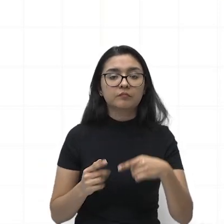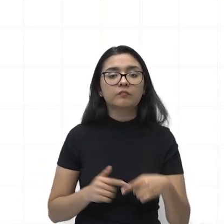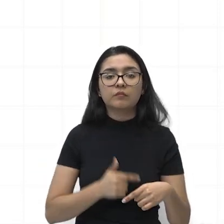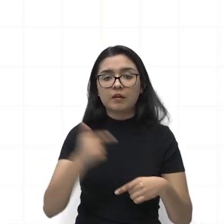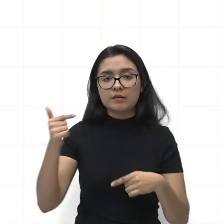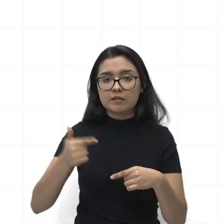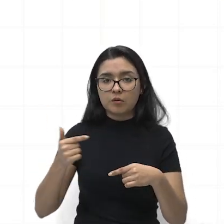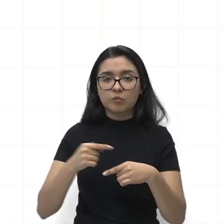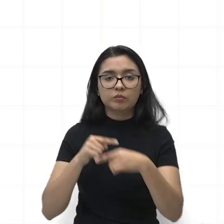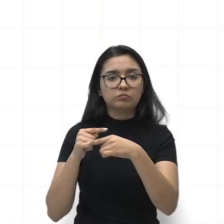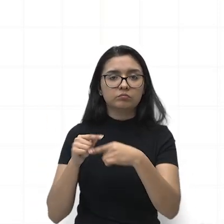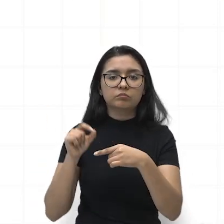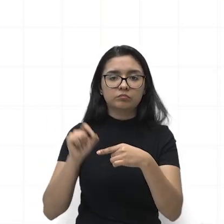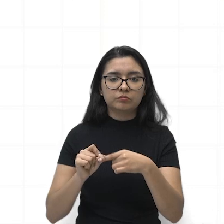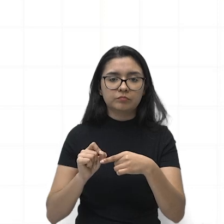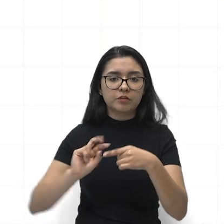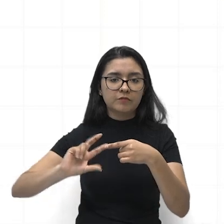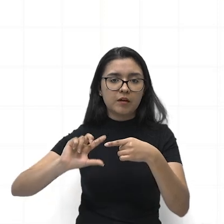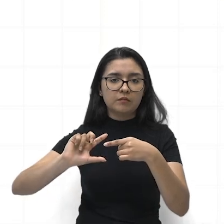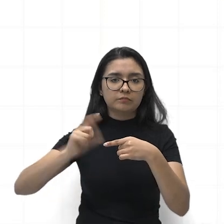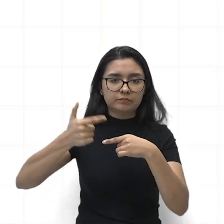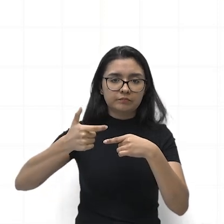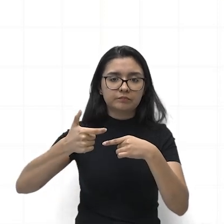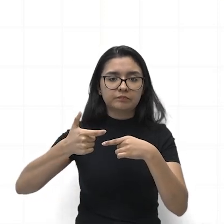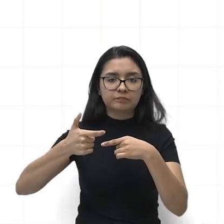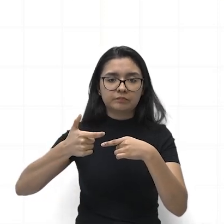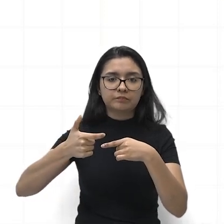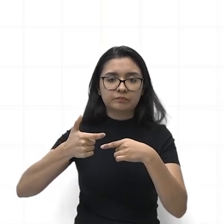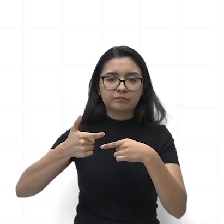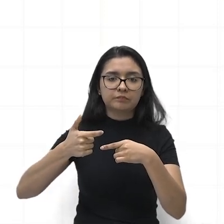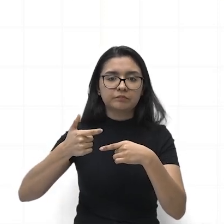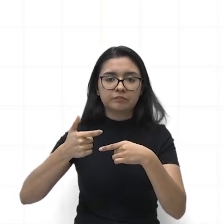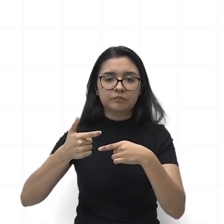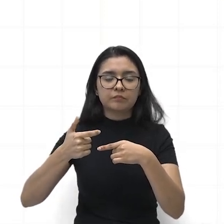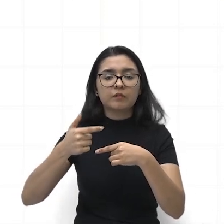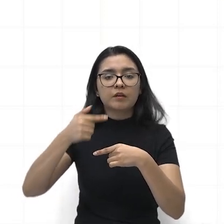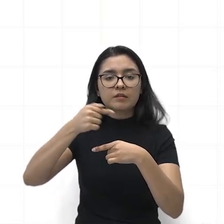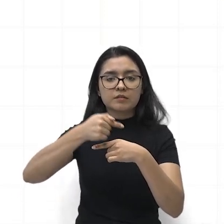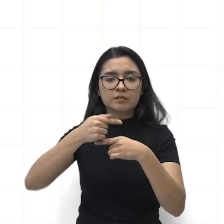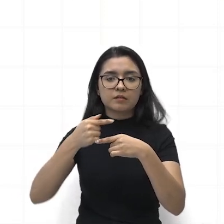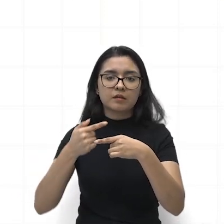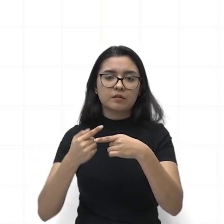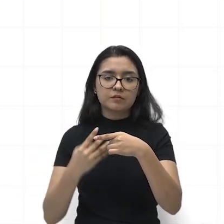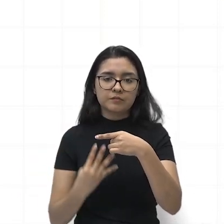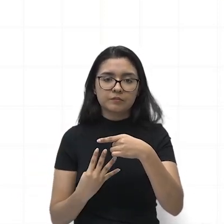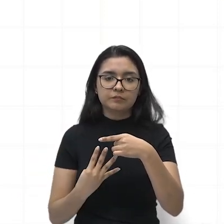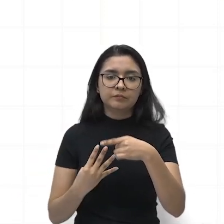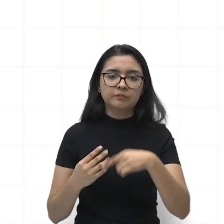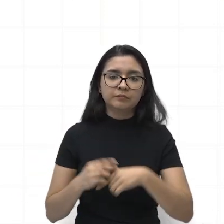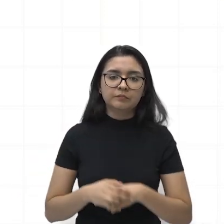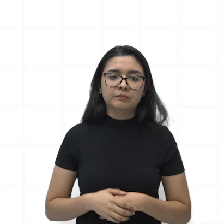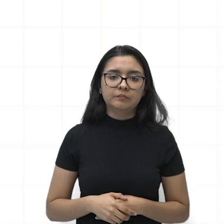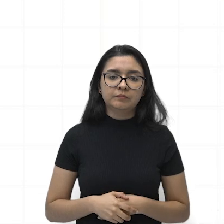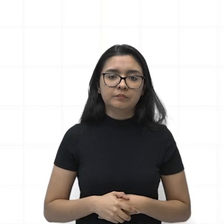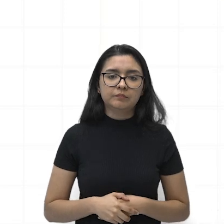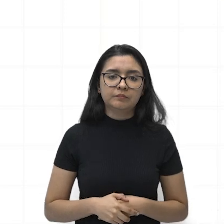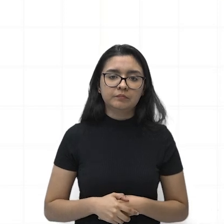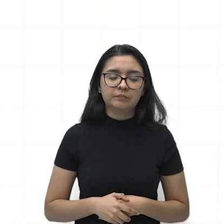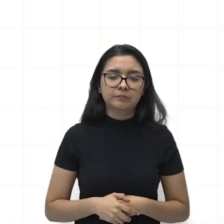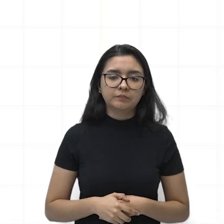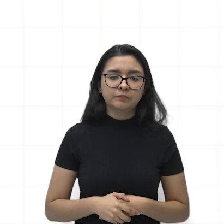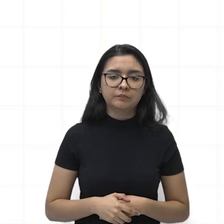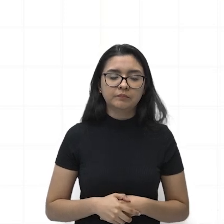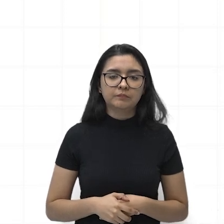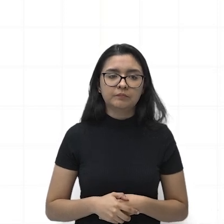vamos inverter e multiplicar e inverter a segunda, tá bom? Então, 2/3 vezes 7